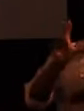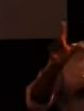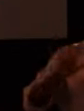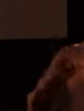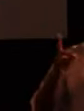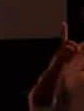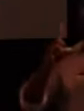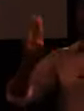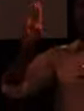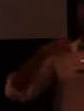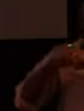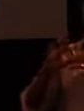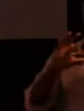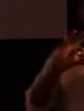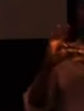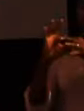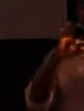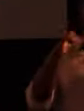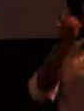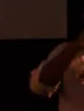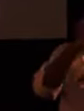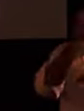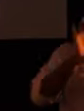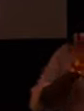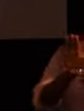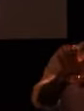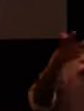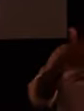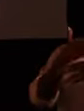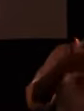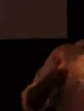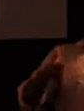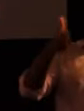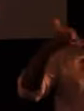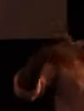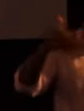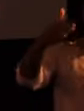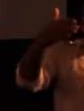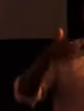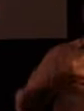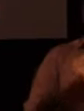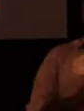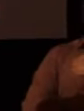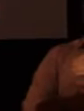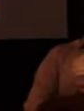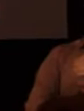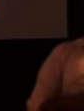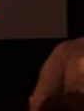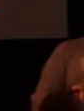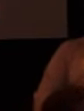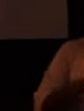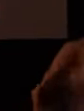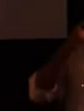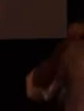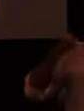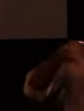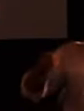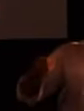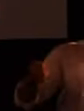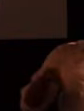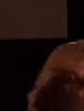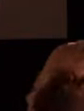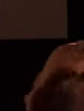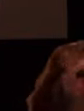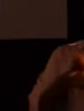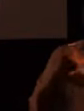ele funciona combinado com tantos outros. Nessa composição dessa quadra, desse quarteirão, é que nós vamos sentir